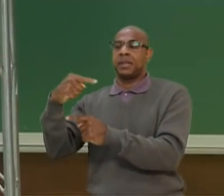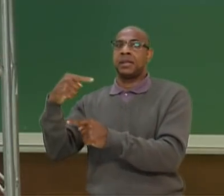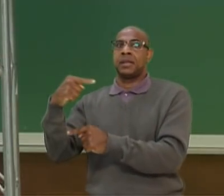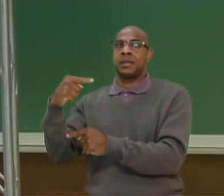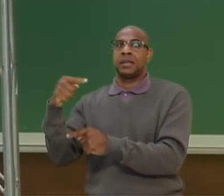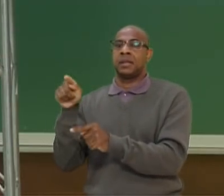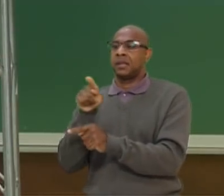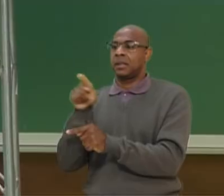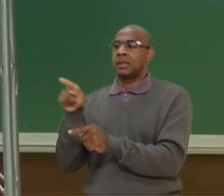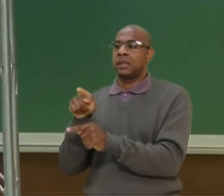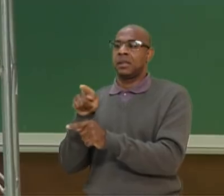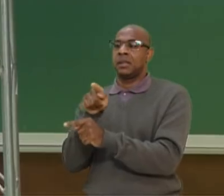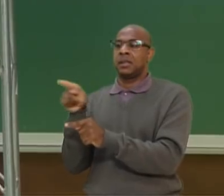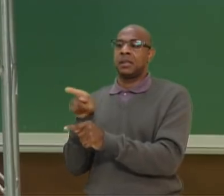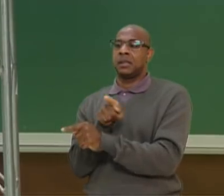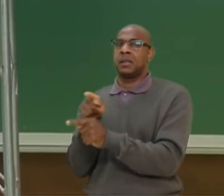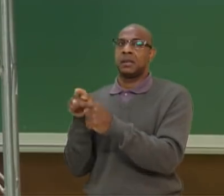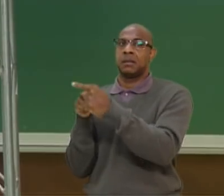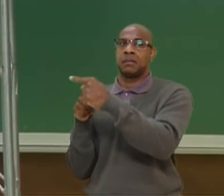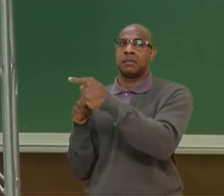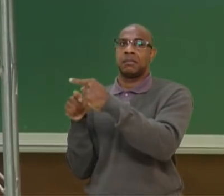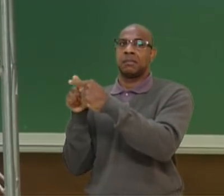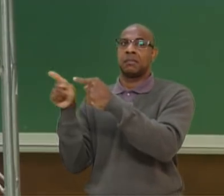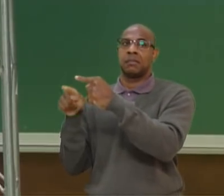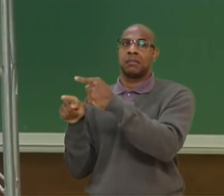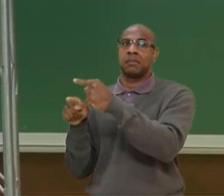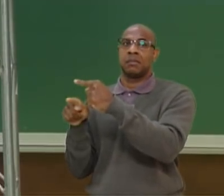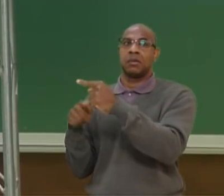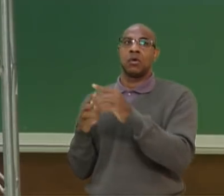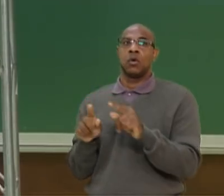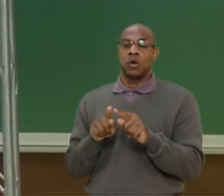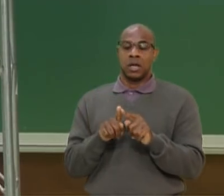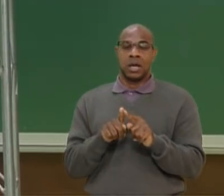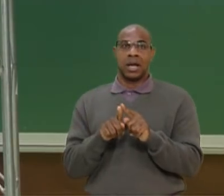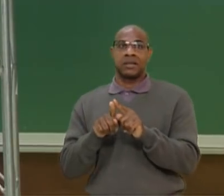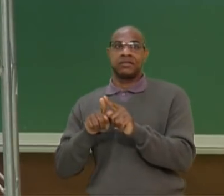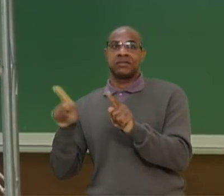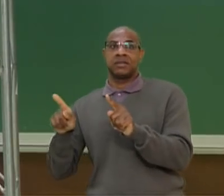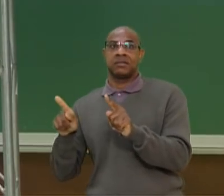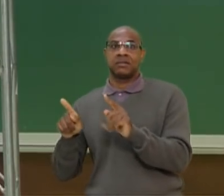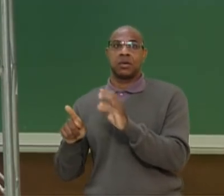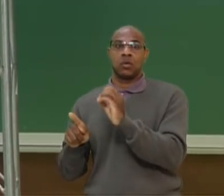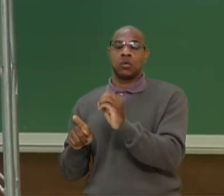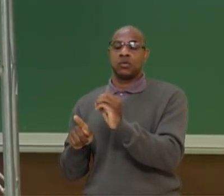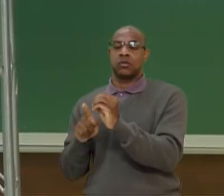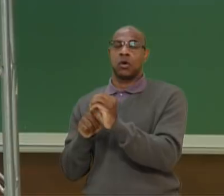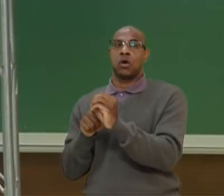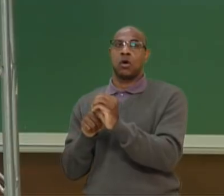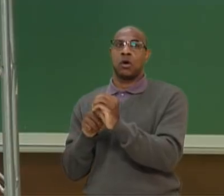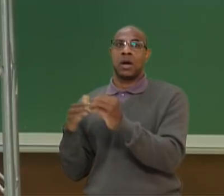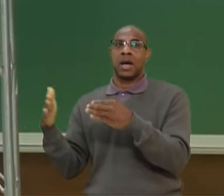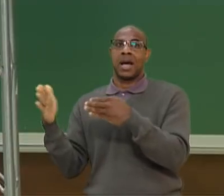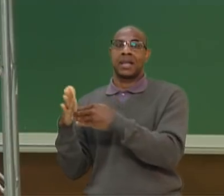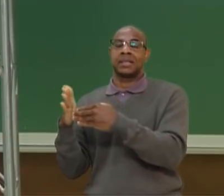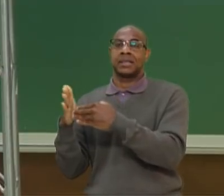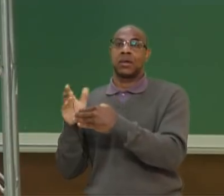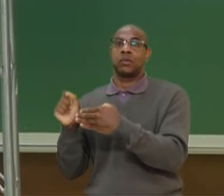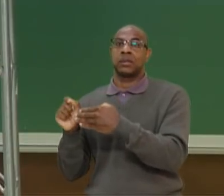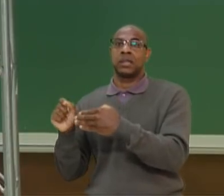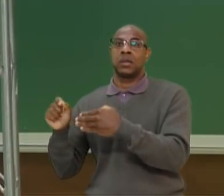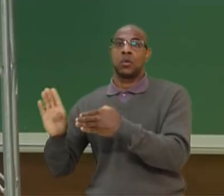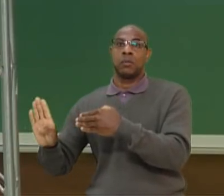simbolizar o vetor, ou seja, a distância da origem O até o ponto P, que eu já tinha falado